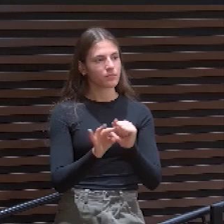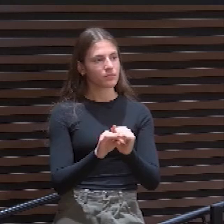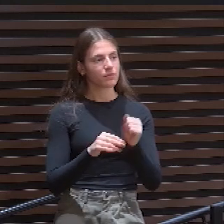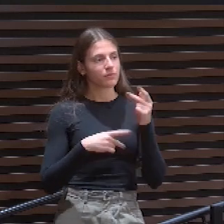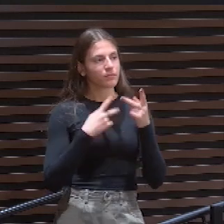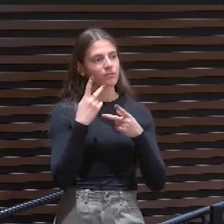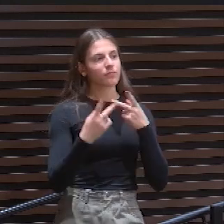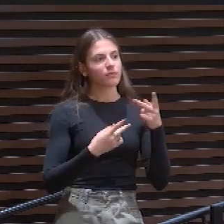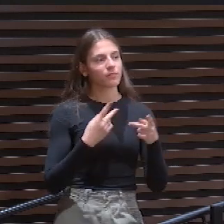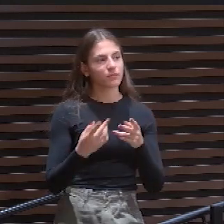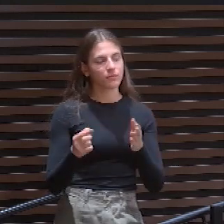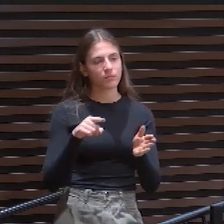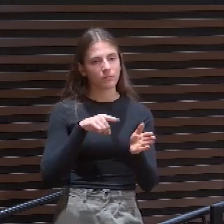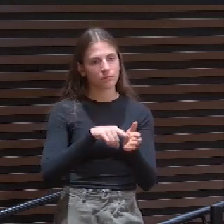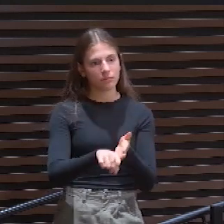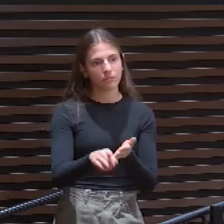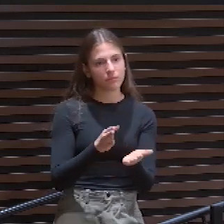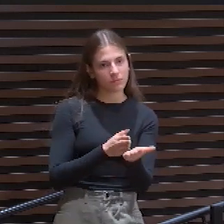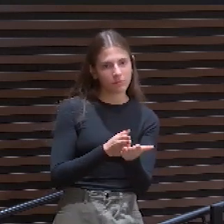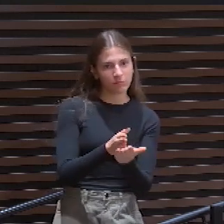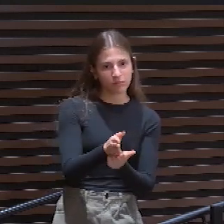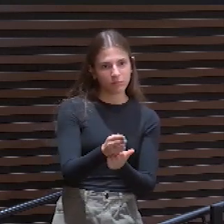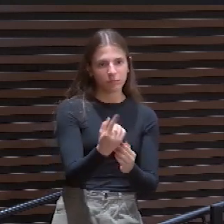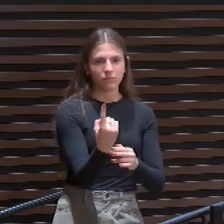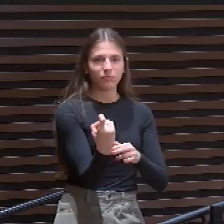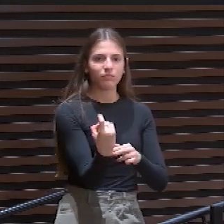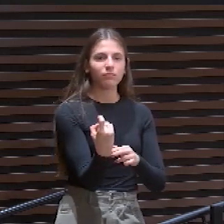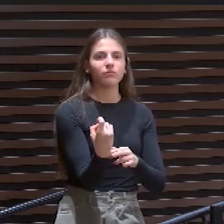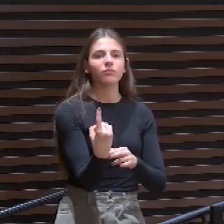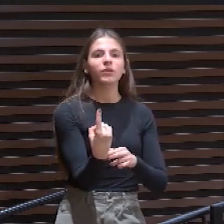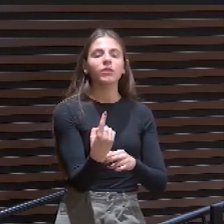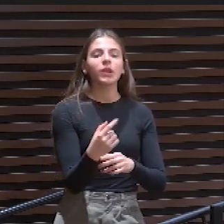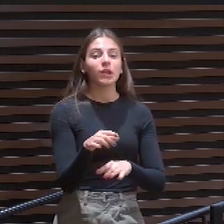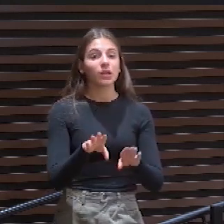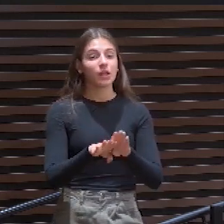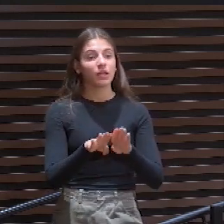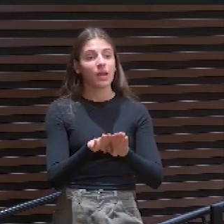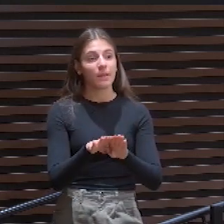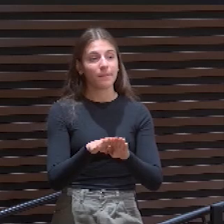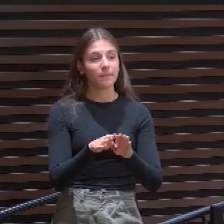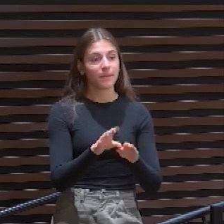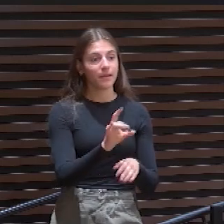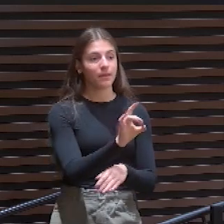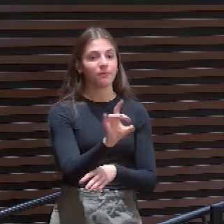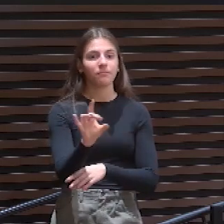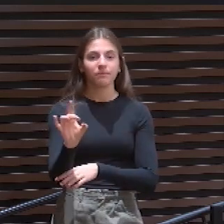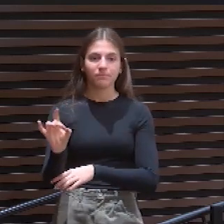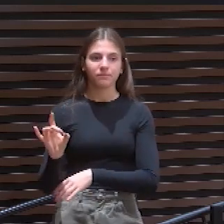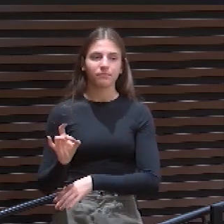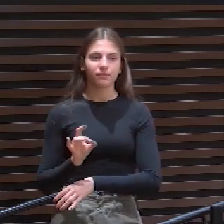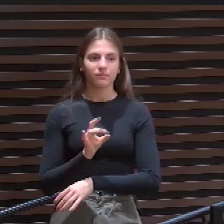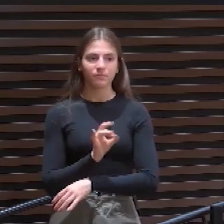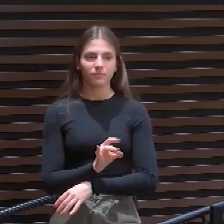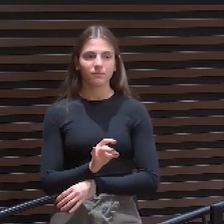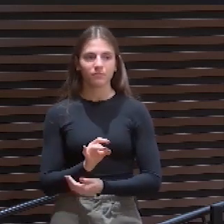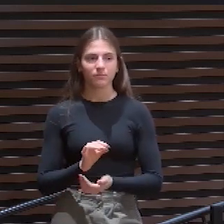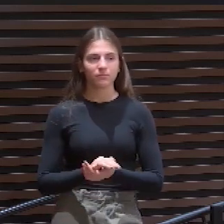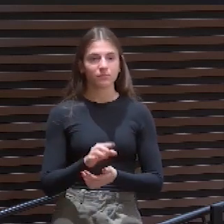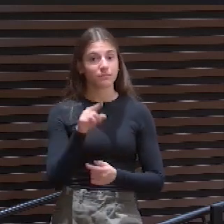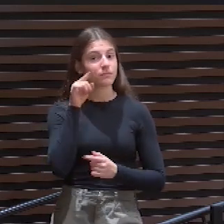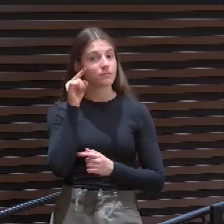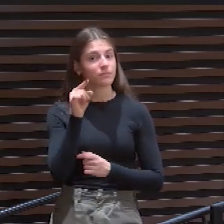uma pergunta direta e individual, que também é dirigida a cada um de nós.